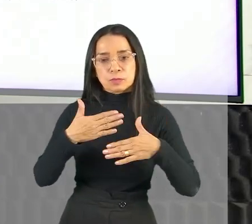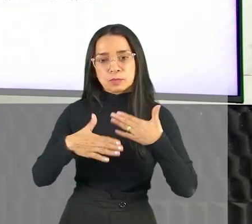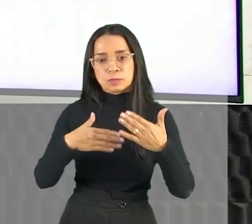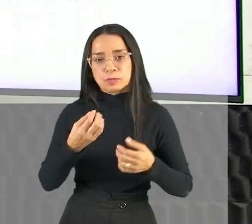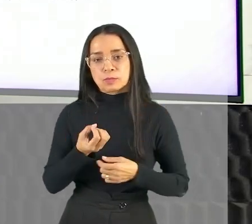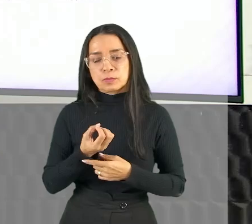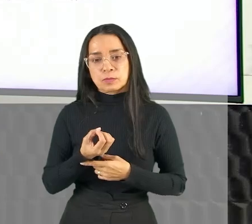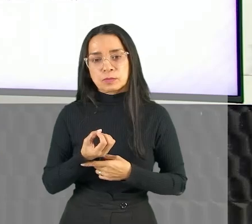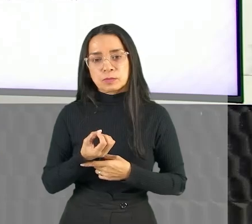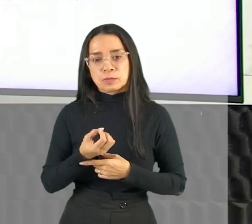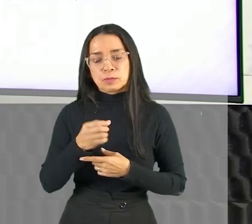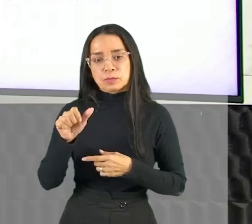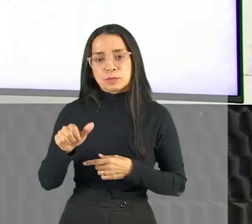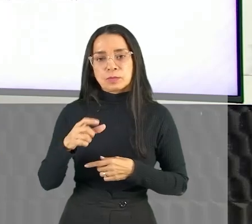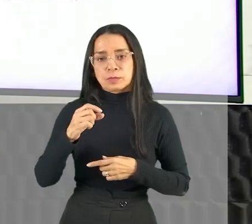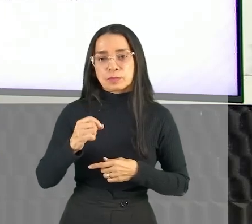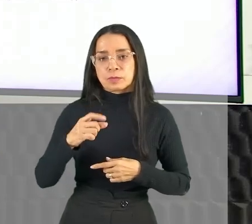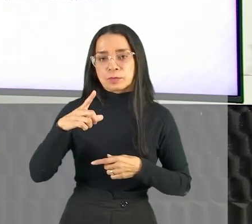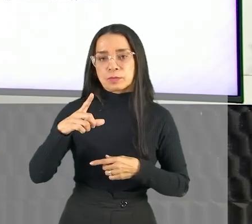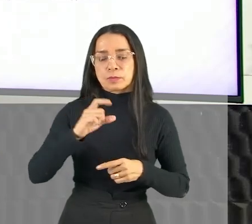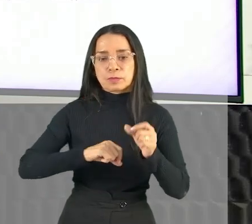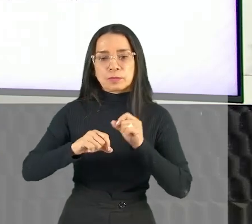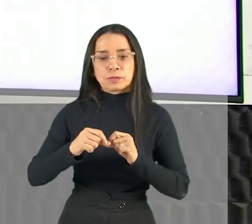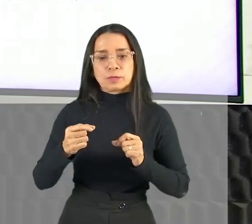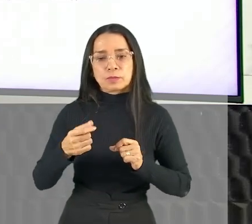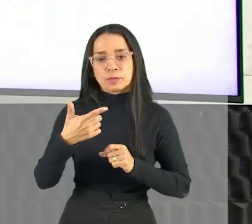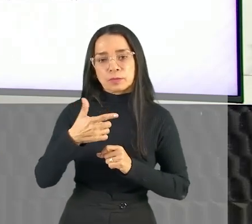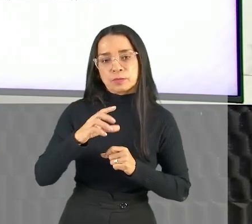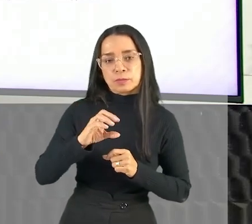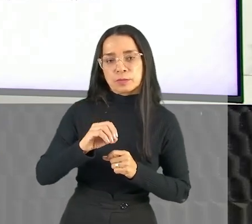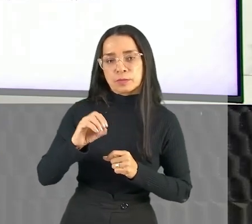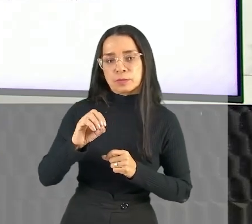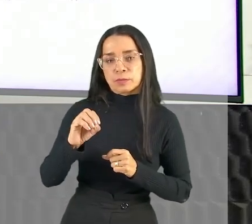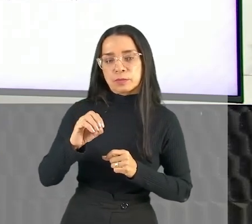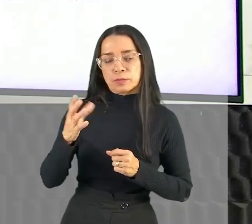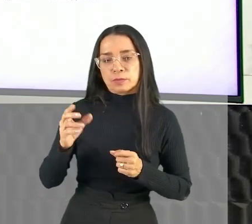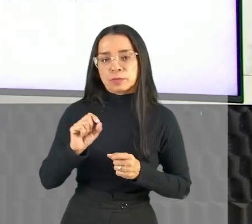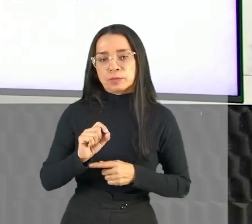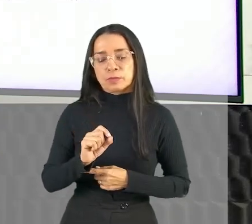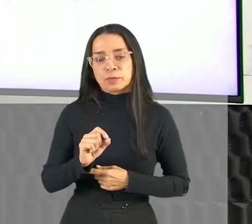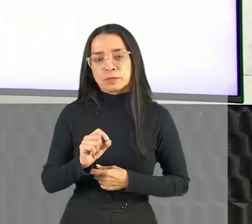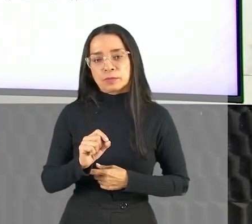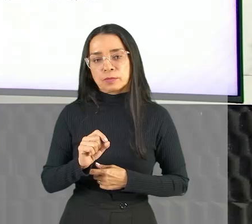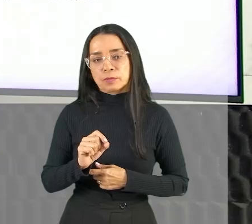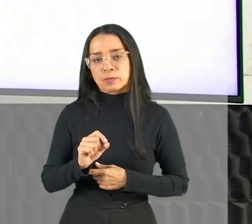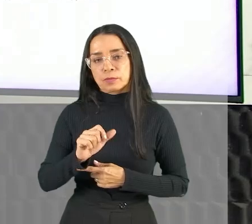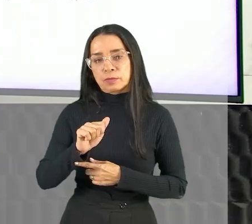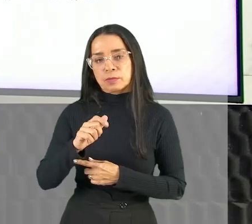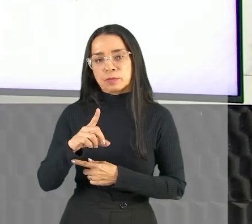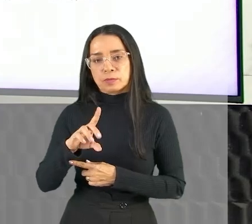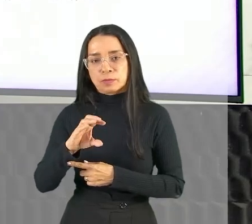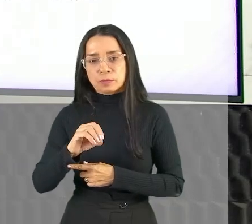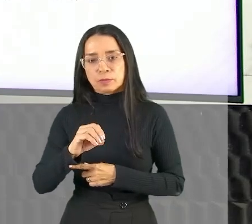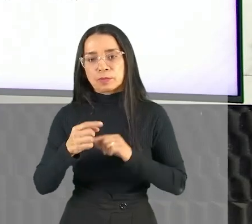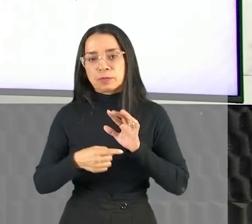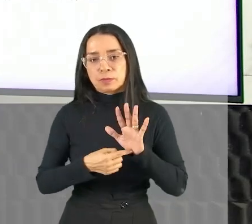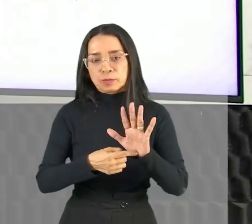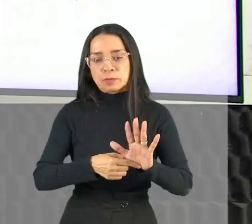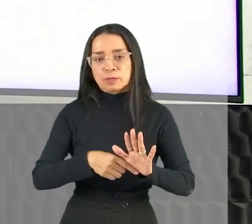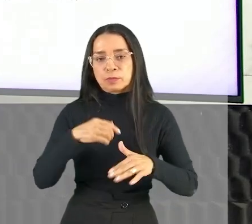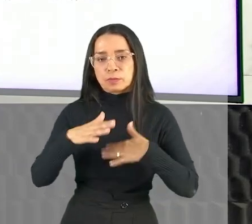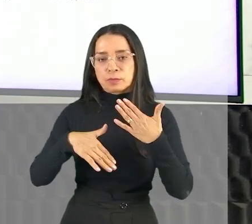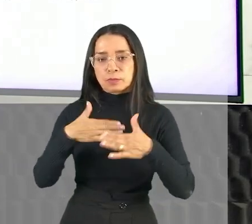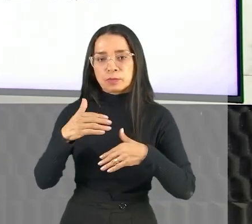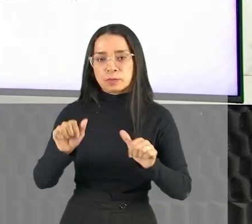do que o básico. Na temperatura 20 graus, tanto de um quanto de outro, o ácido mostrou um